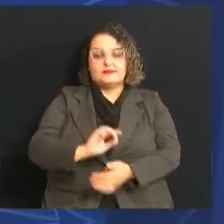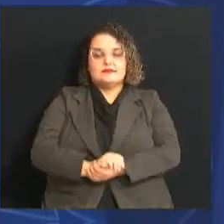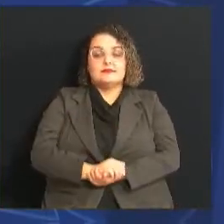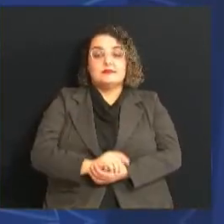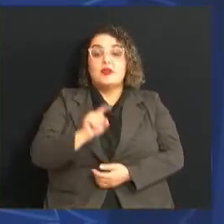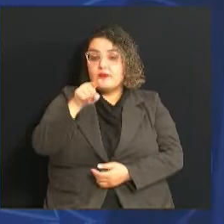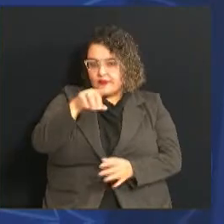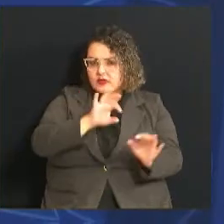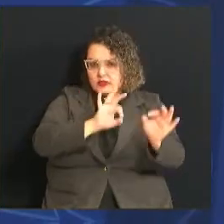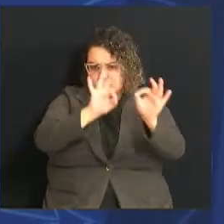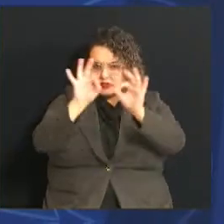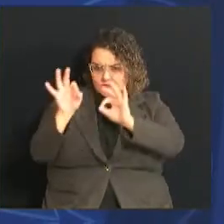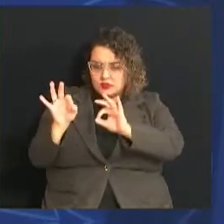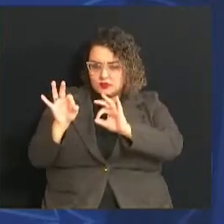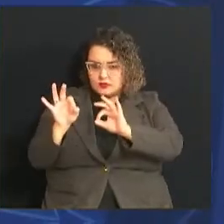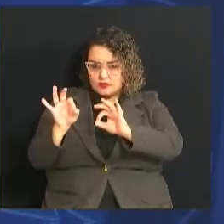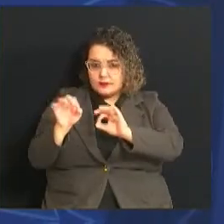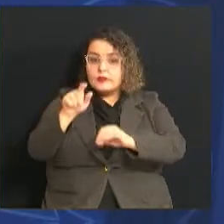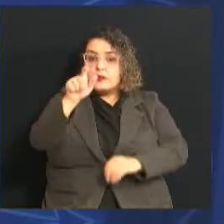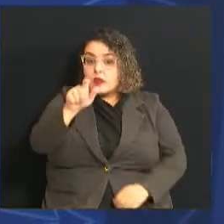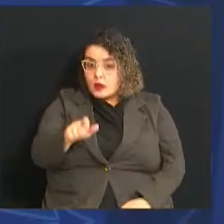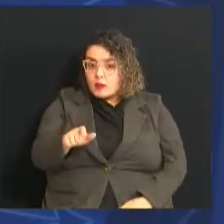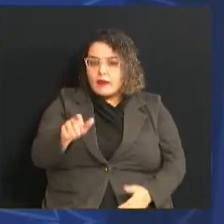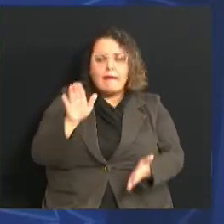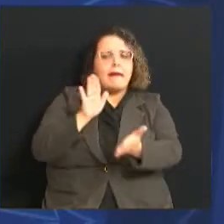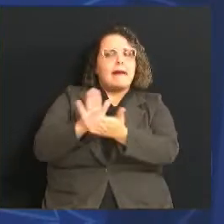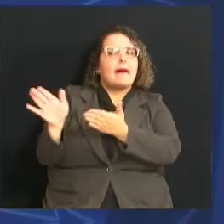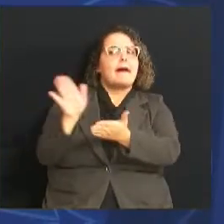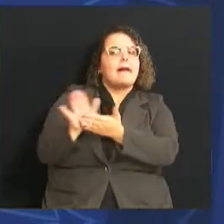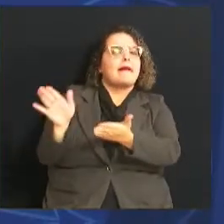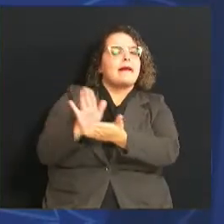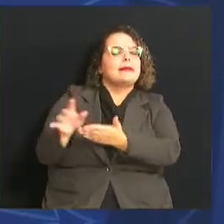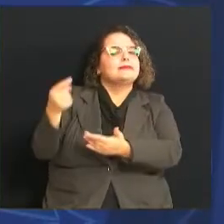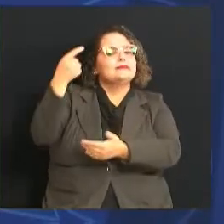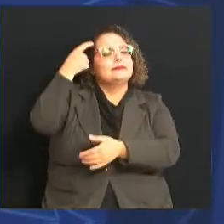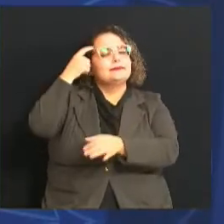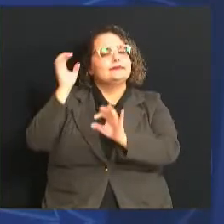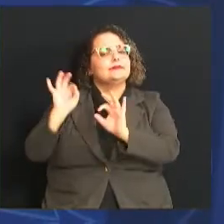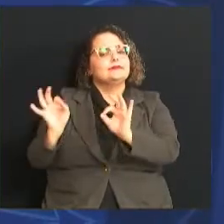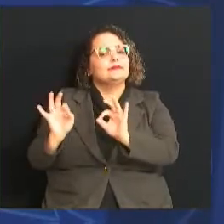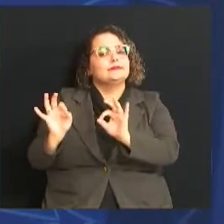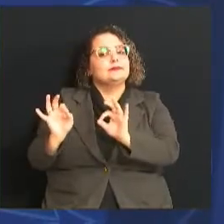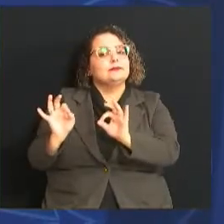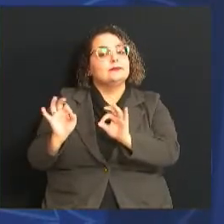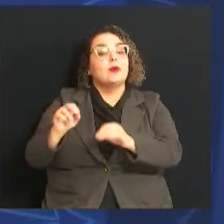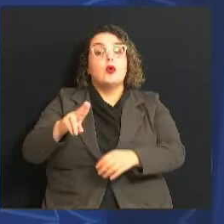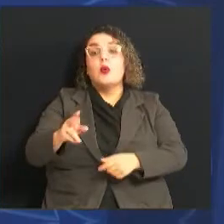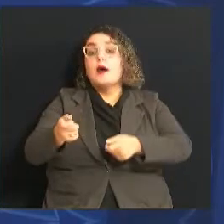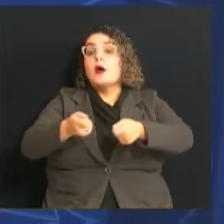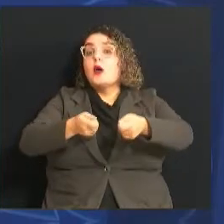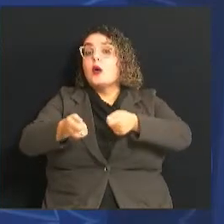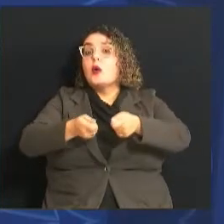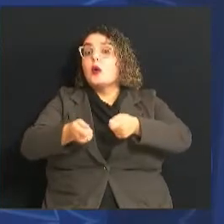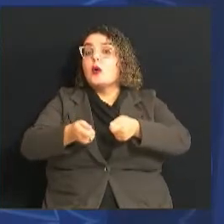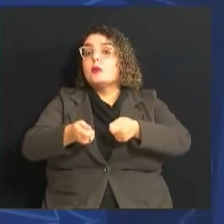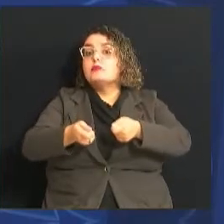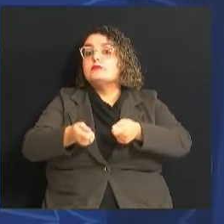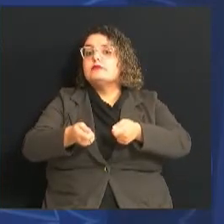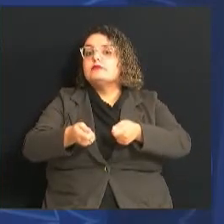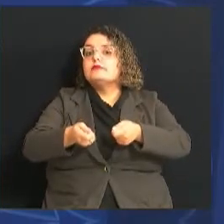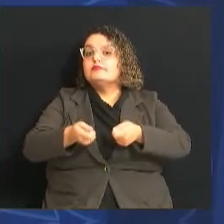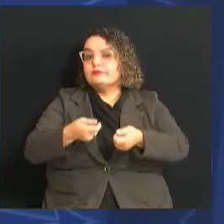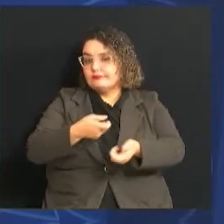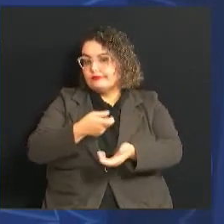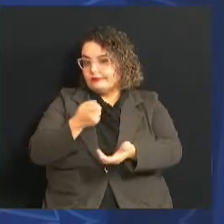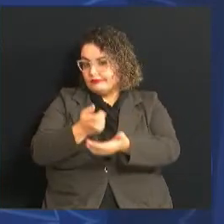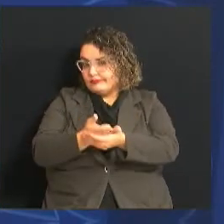nos acompanhando, é uma pessoa que gasta sem pensar ou é super controlado com as suas contas? Sabia que isso